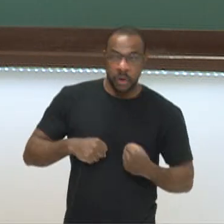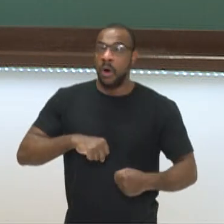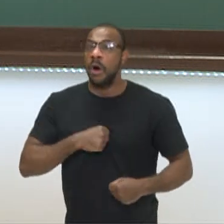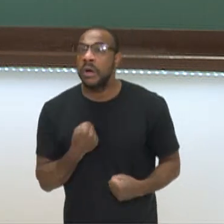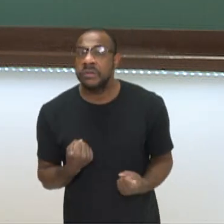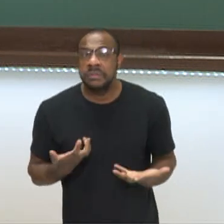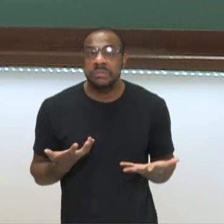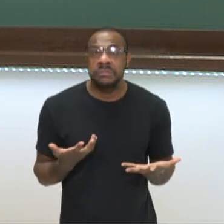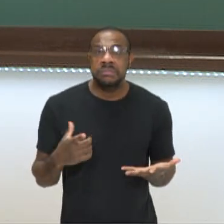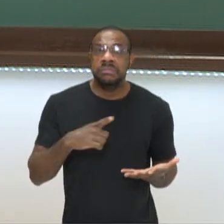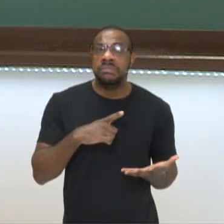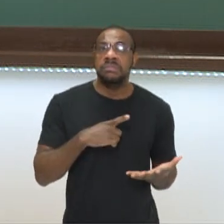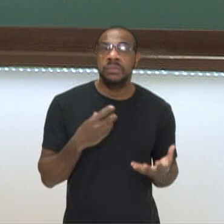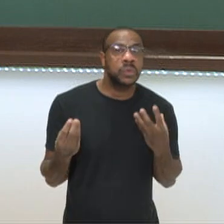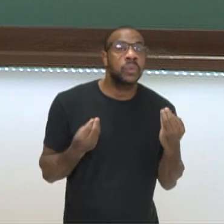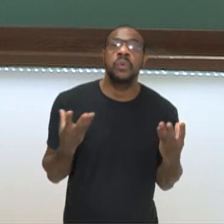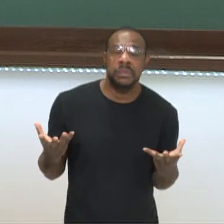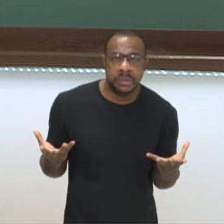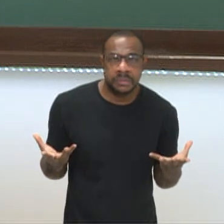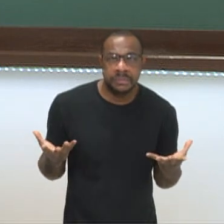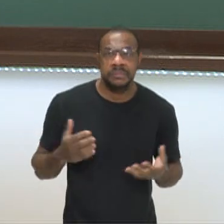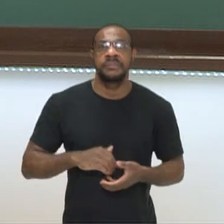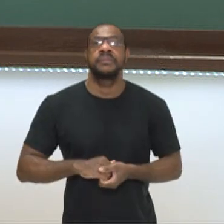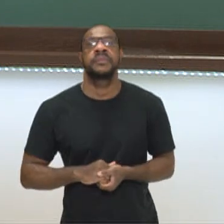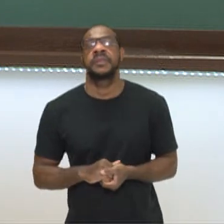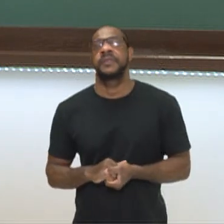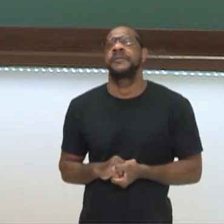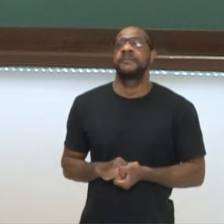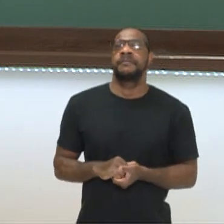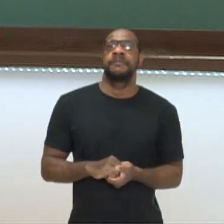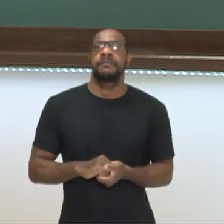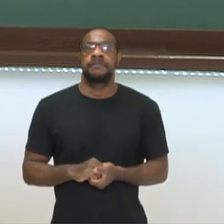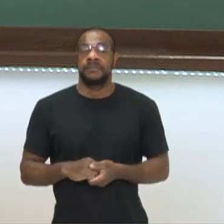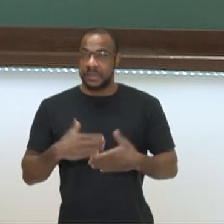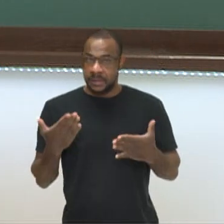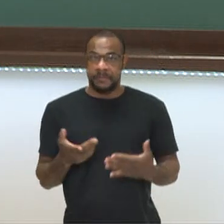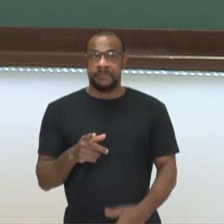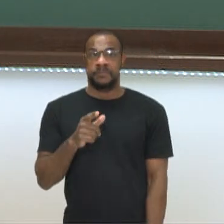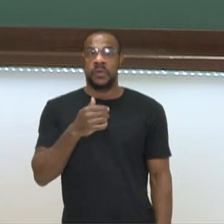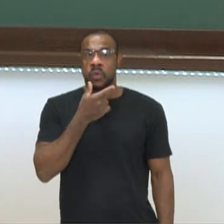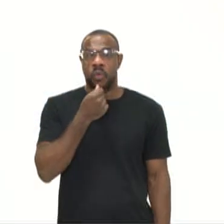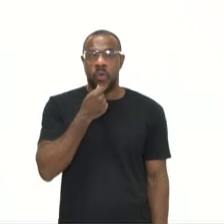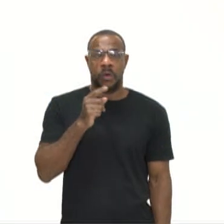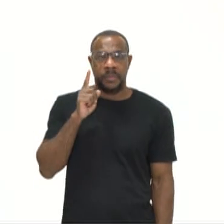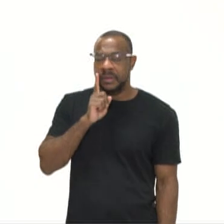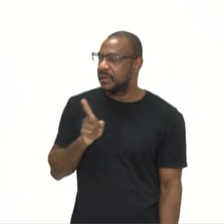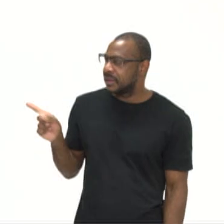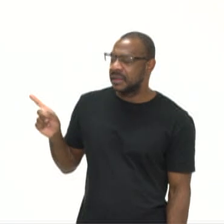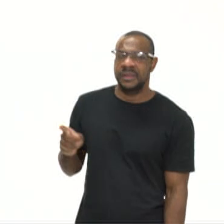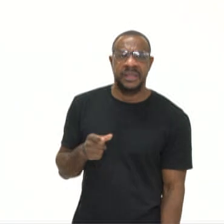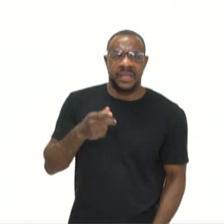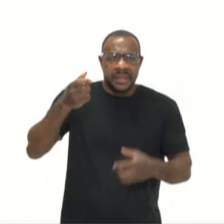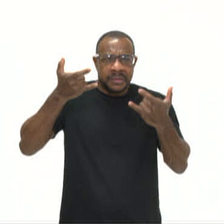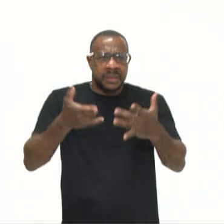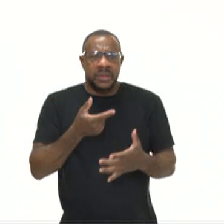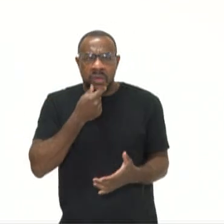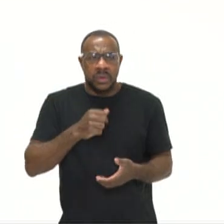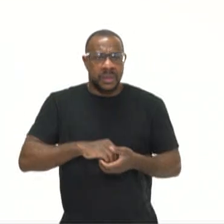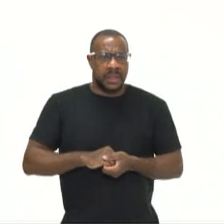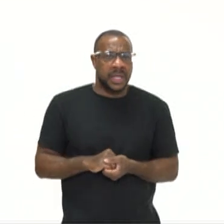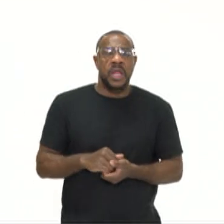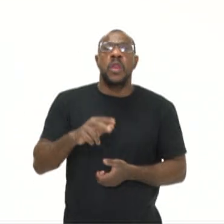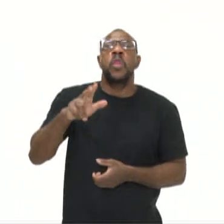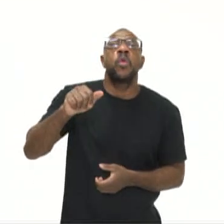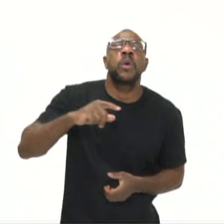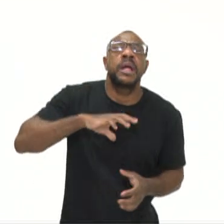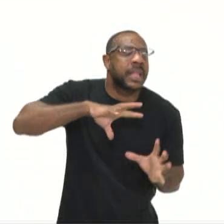da religião de má fé, está usando a religião de maneira negativa. E o Hans King diz: nunca vai haver paz mundial enquanto não houver